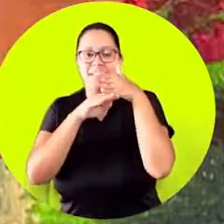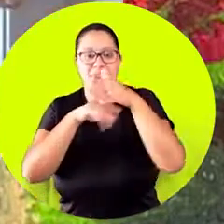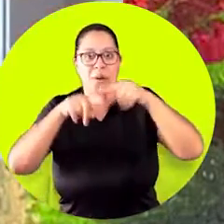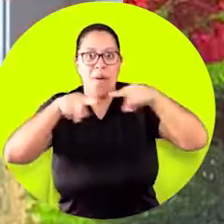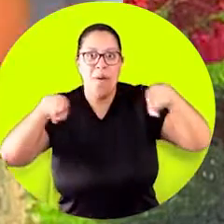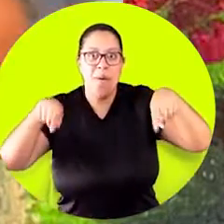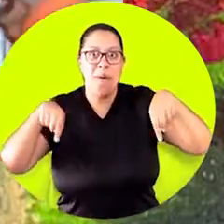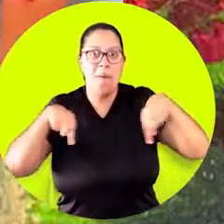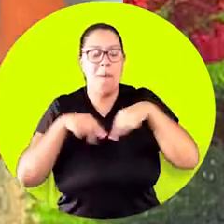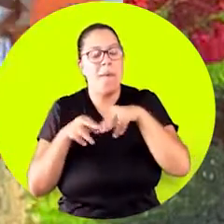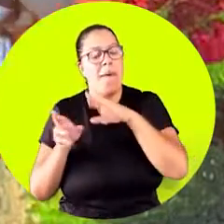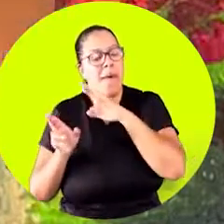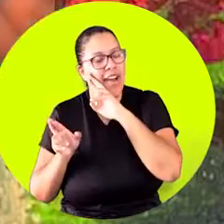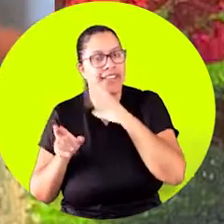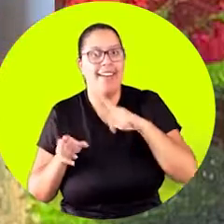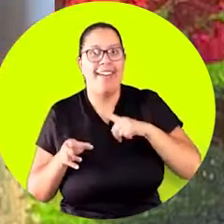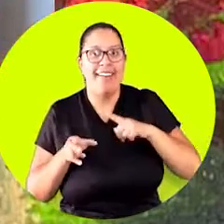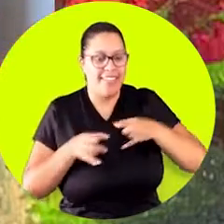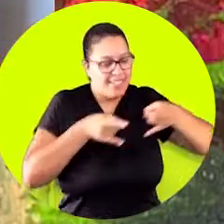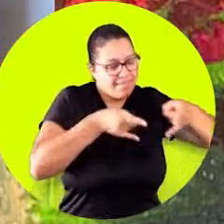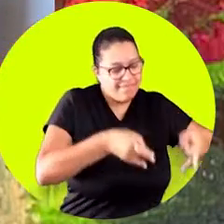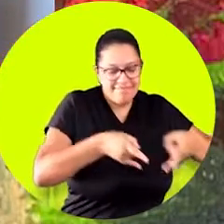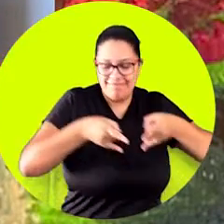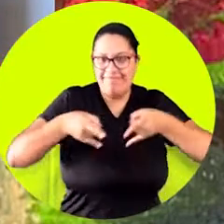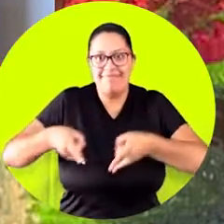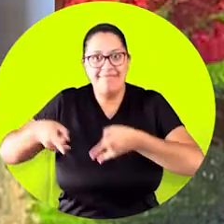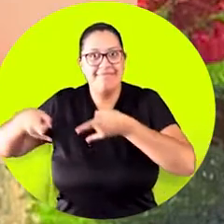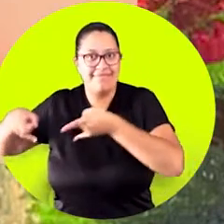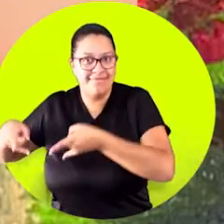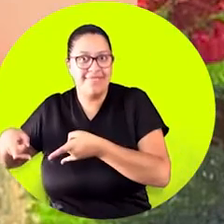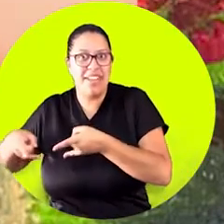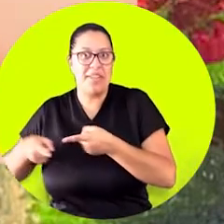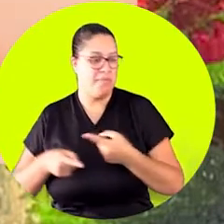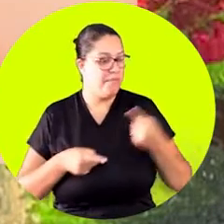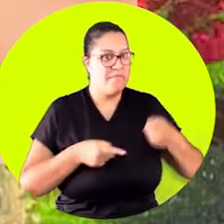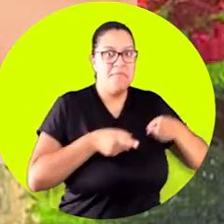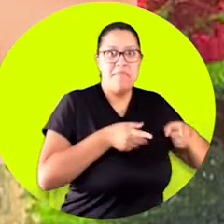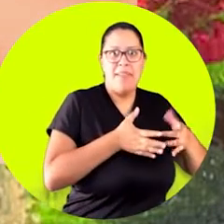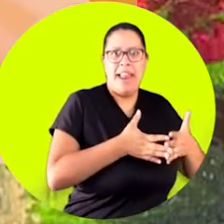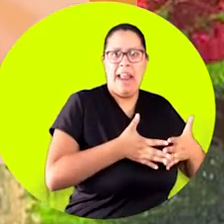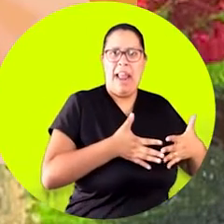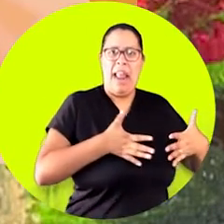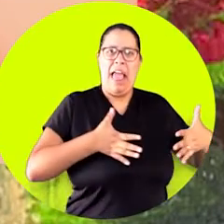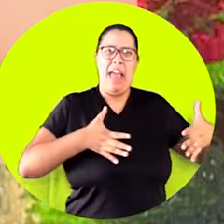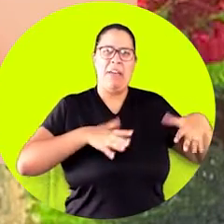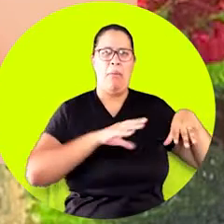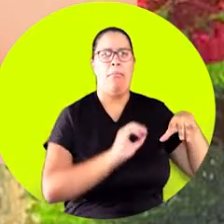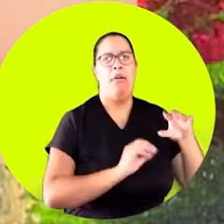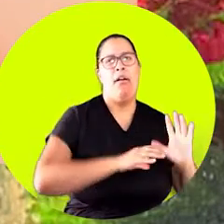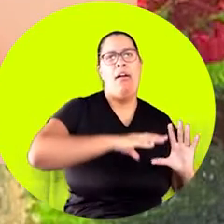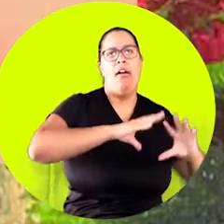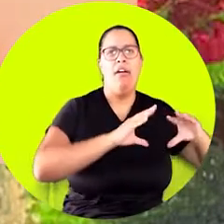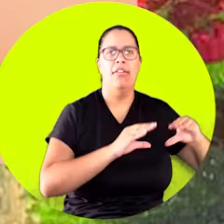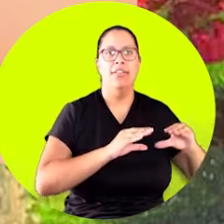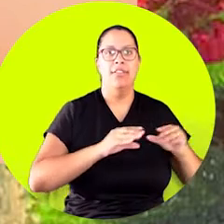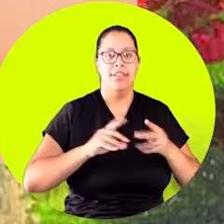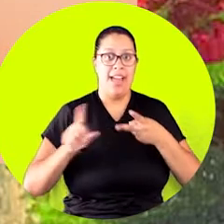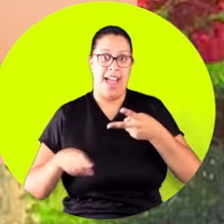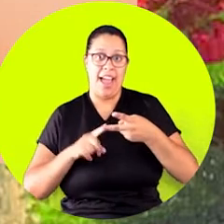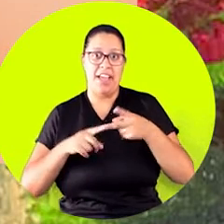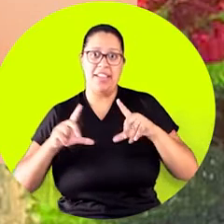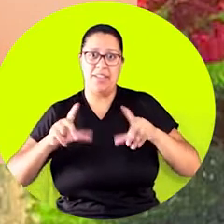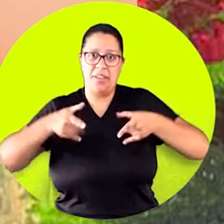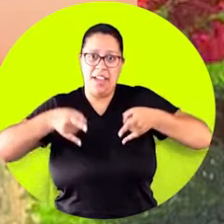quarto, onde havia três camas. A maior cama era muito espaçosa e muito molenga. A cama média